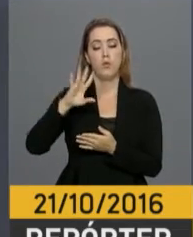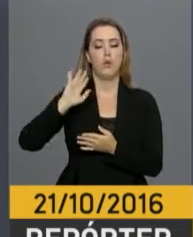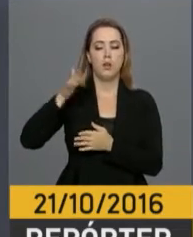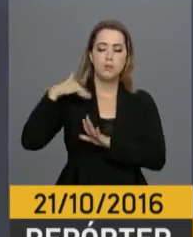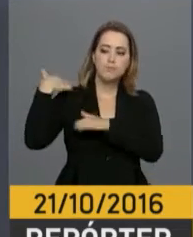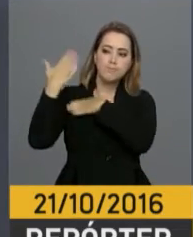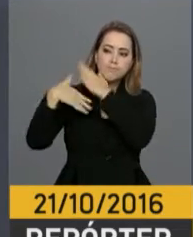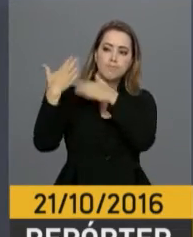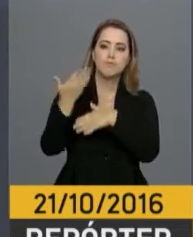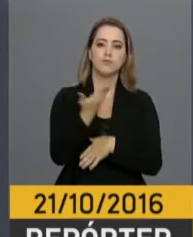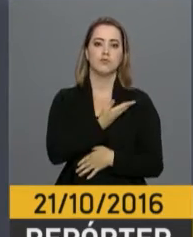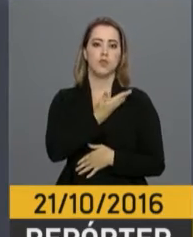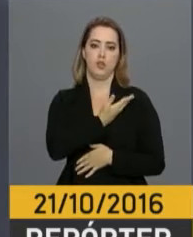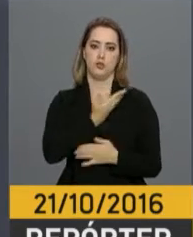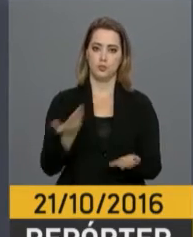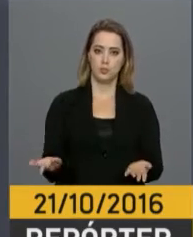data